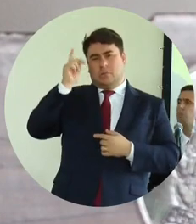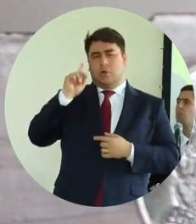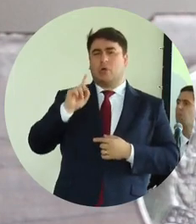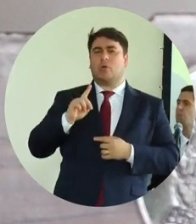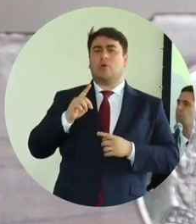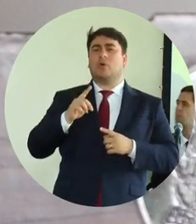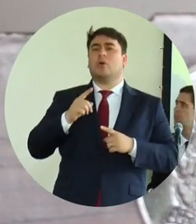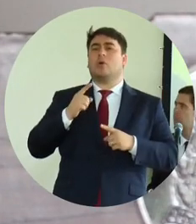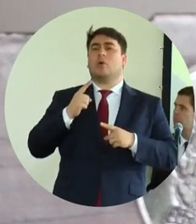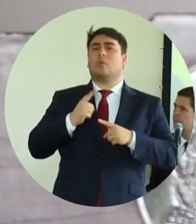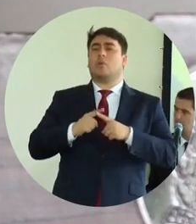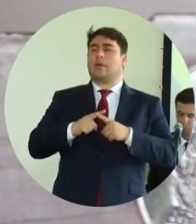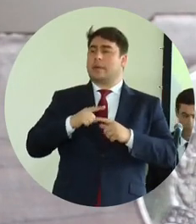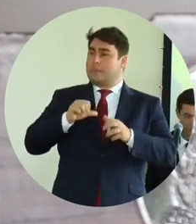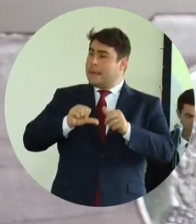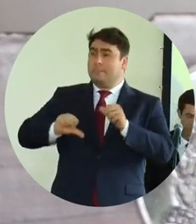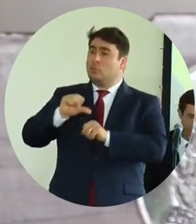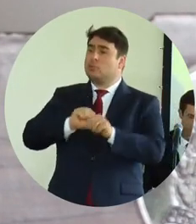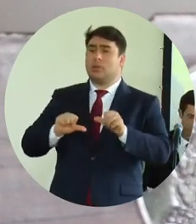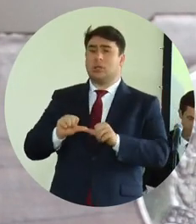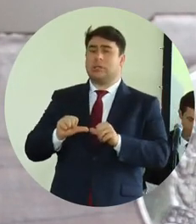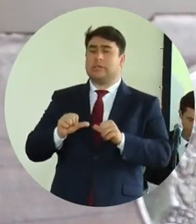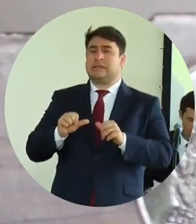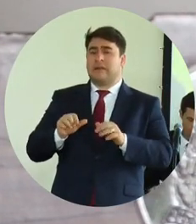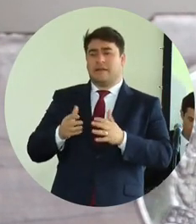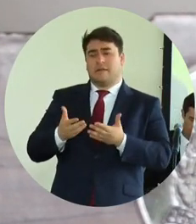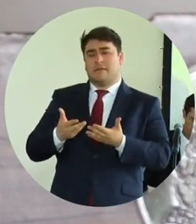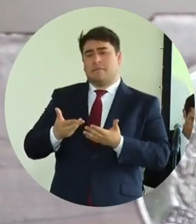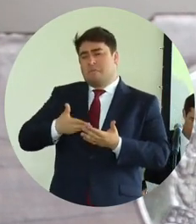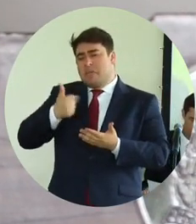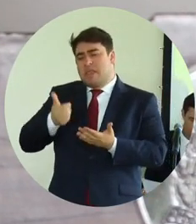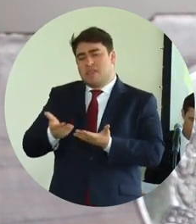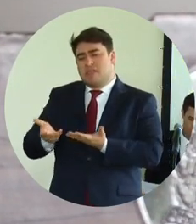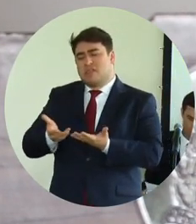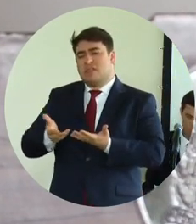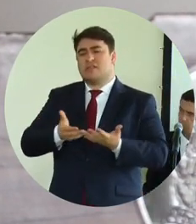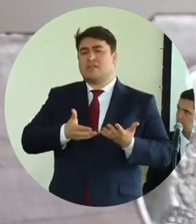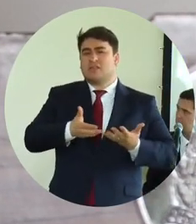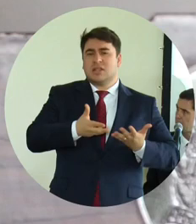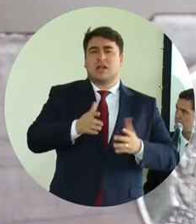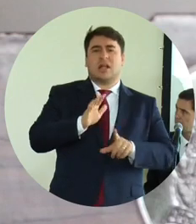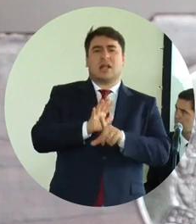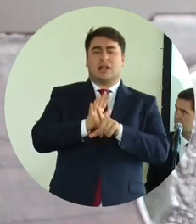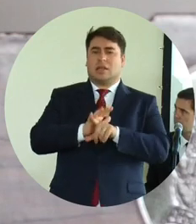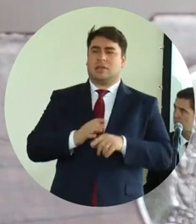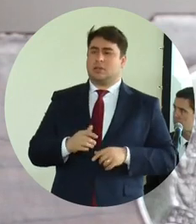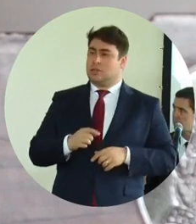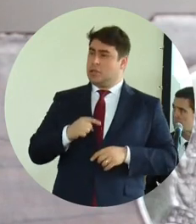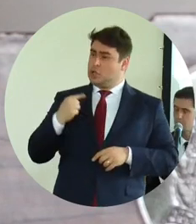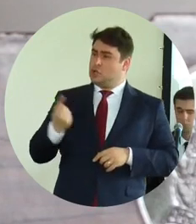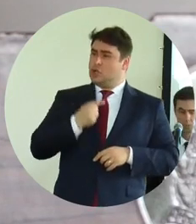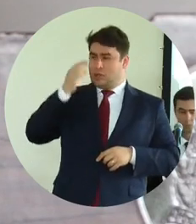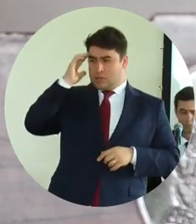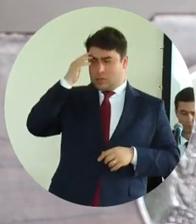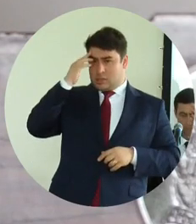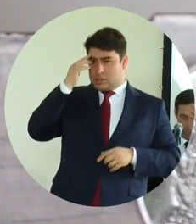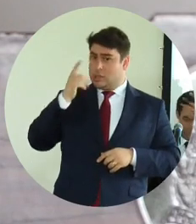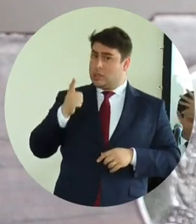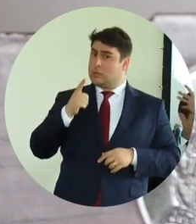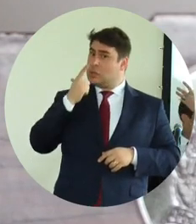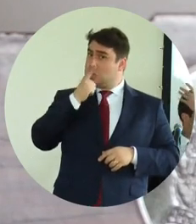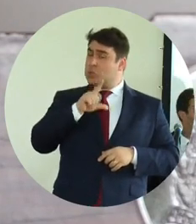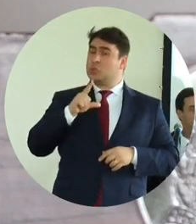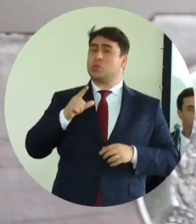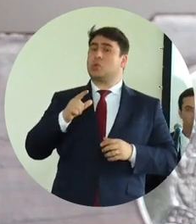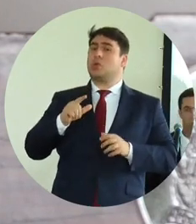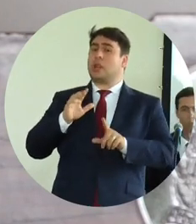para que hajam modificações, flexibilização dessa lei. E nós entendemos que este ganho que a